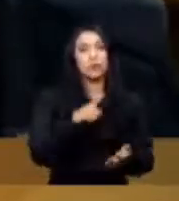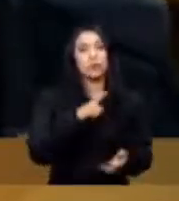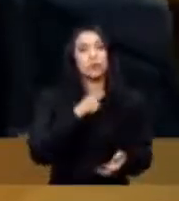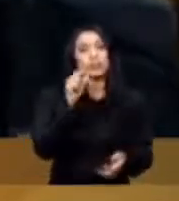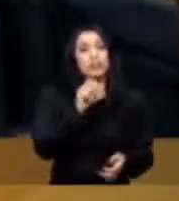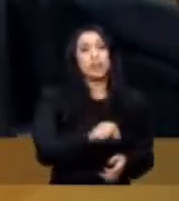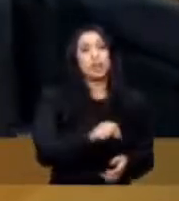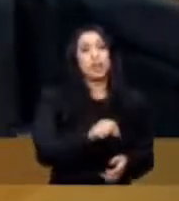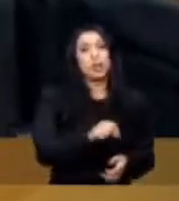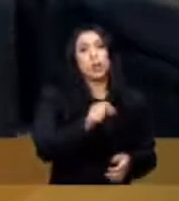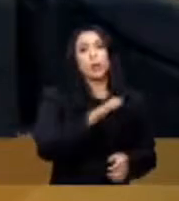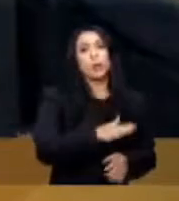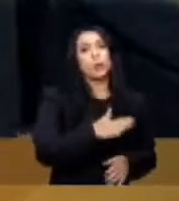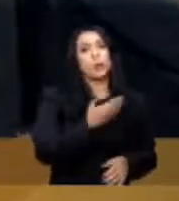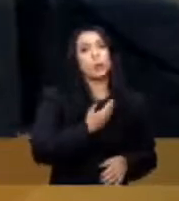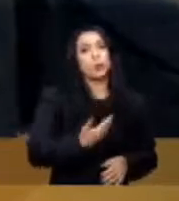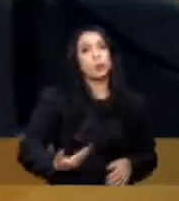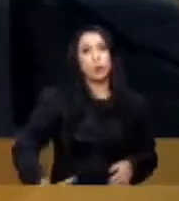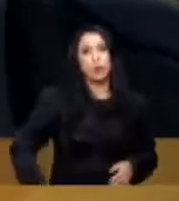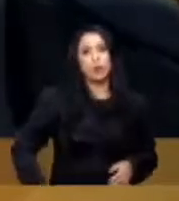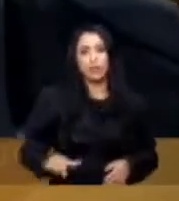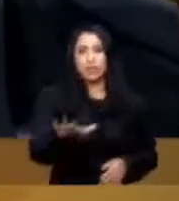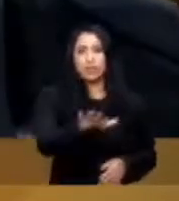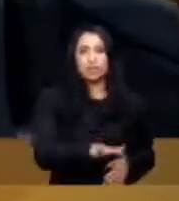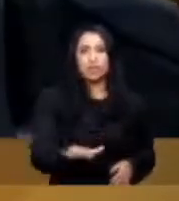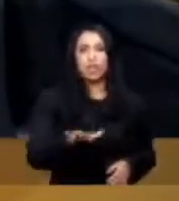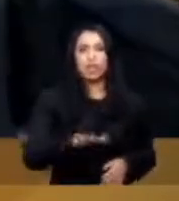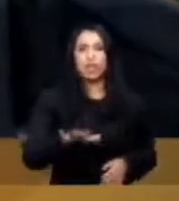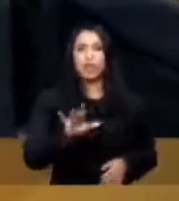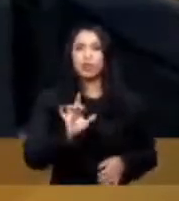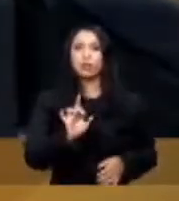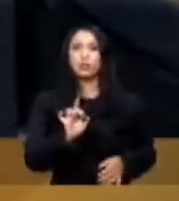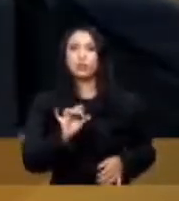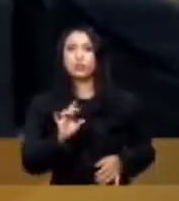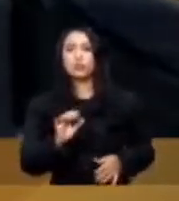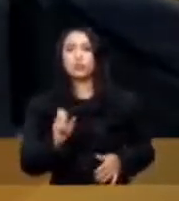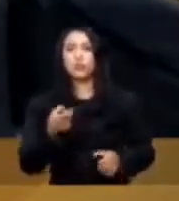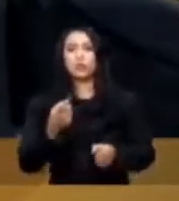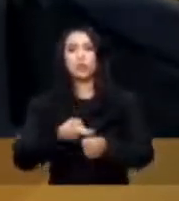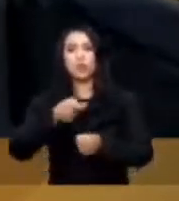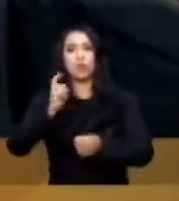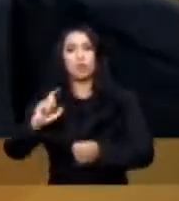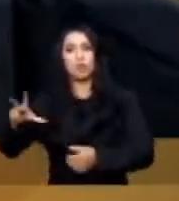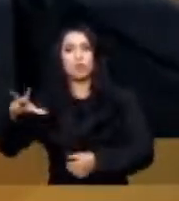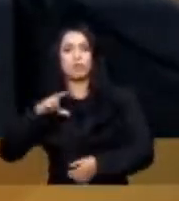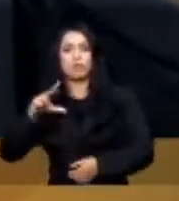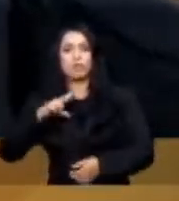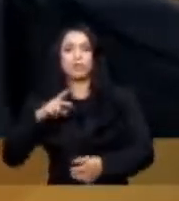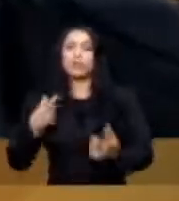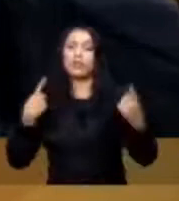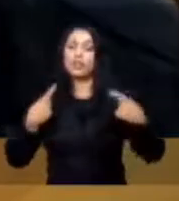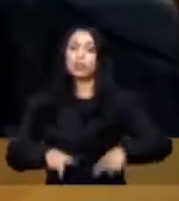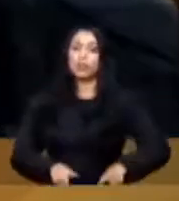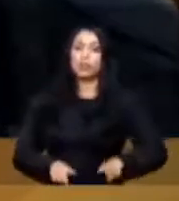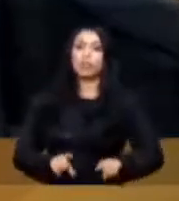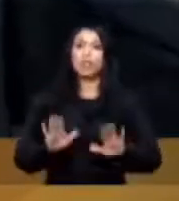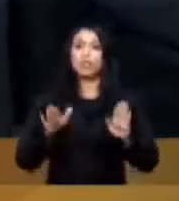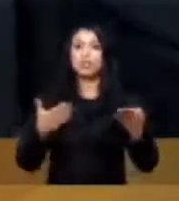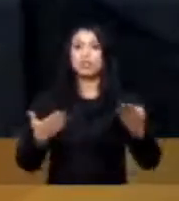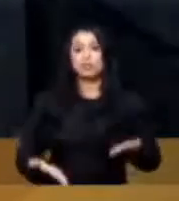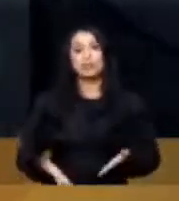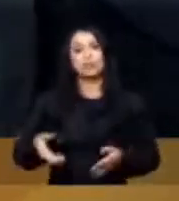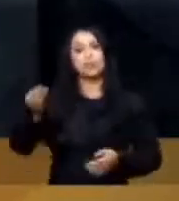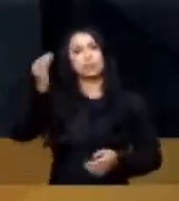do privado viola a raiz do princípio republicano. E por isso entende que a União,